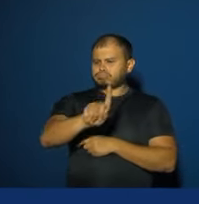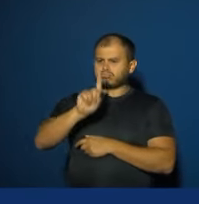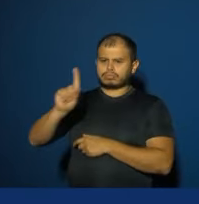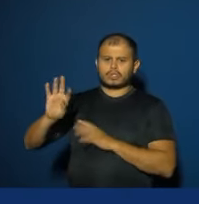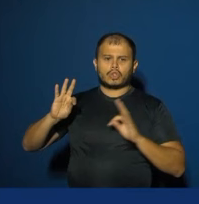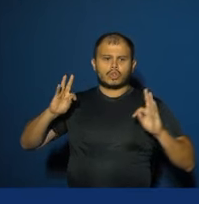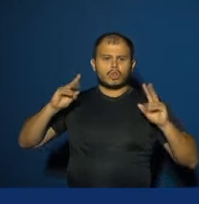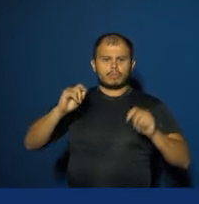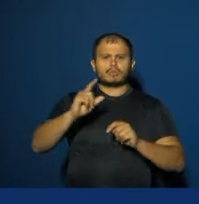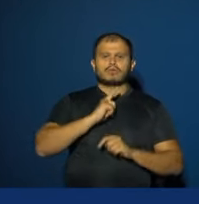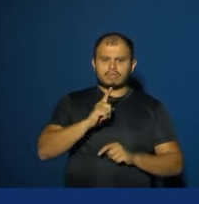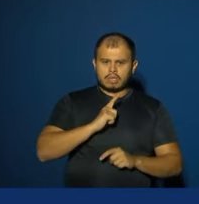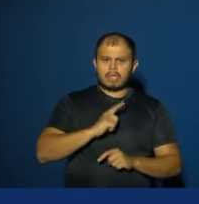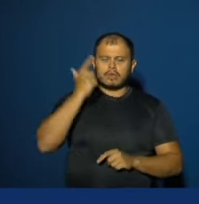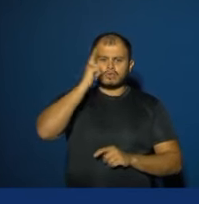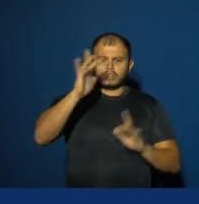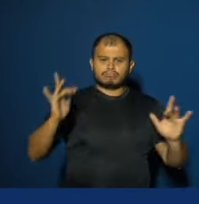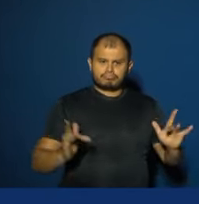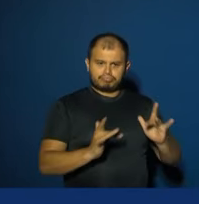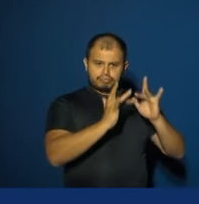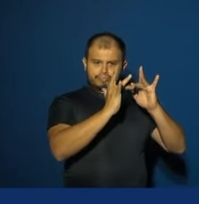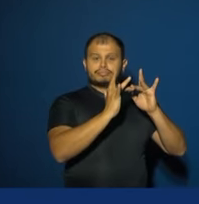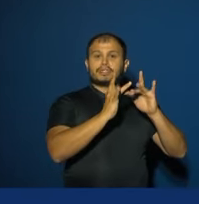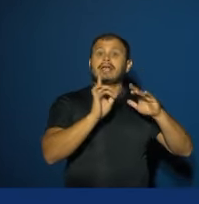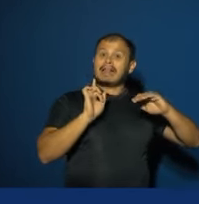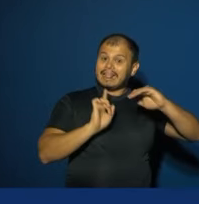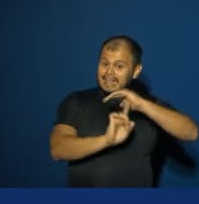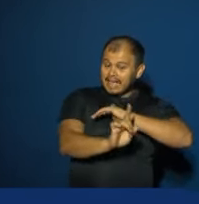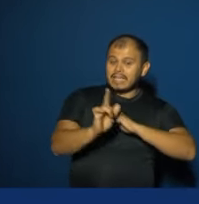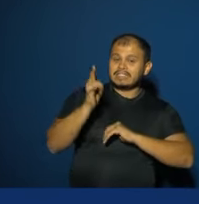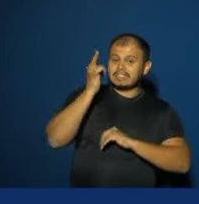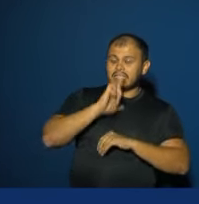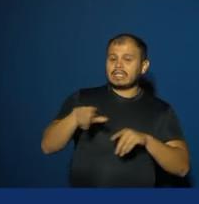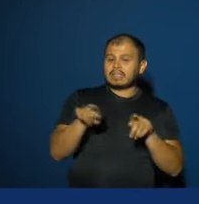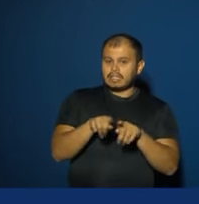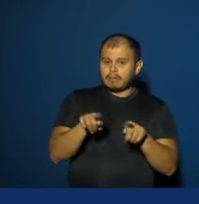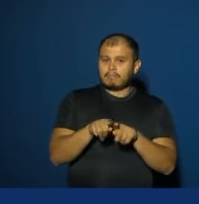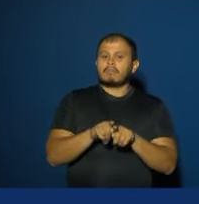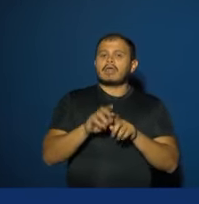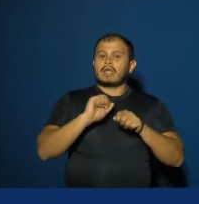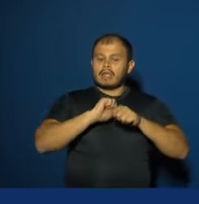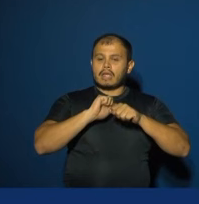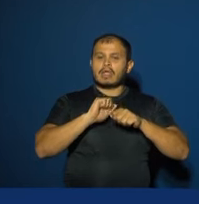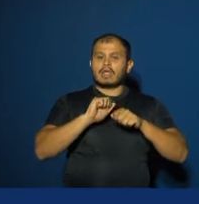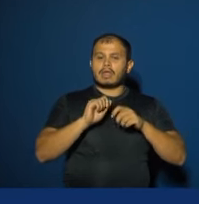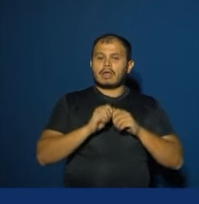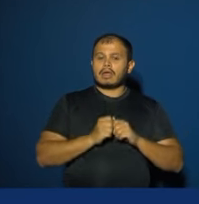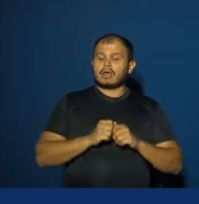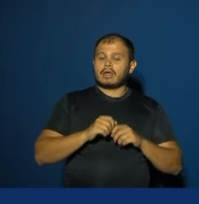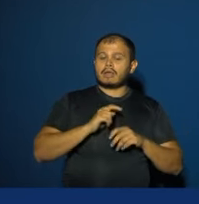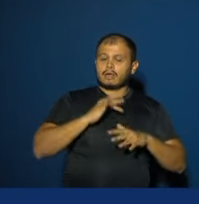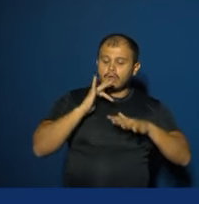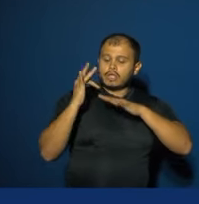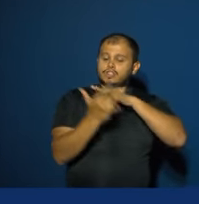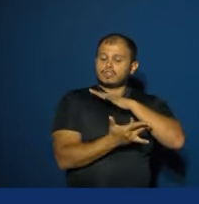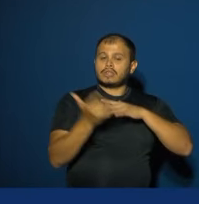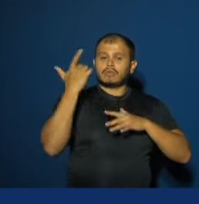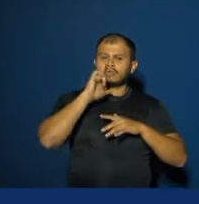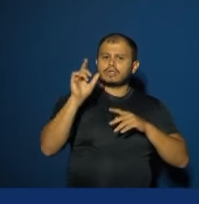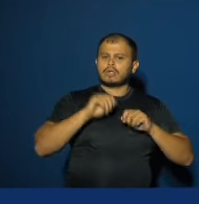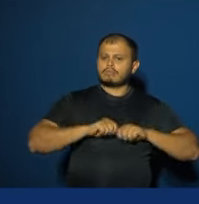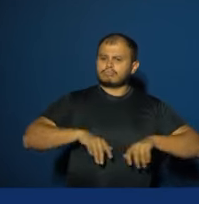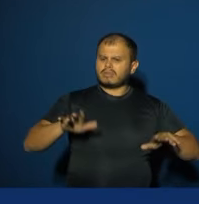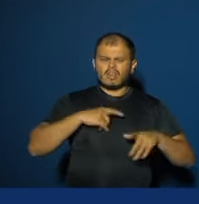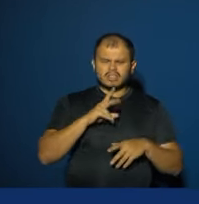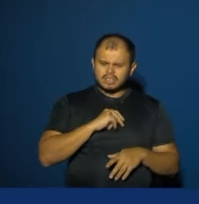direta comigo certo o cliente tem uma linha direta nas redes sociais meus seguidores falam luí mas você abre pros outros